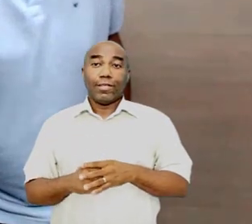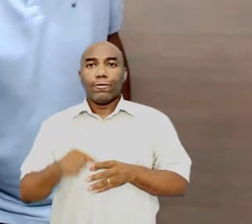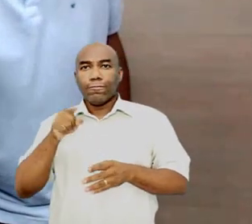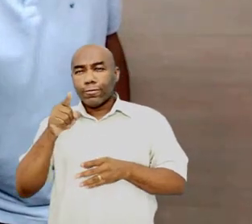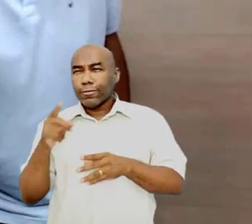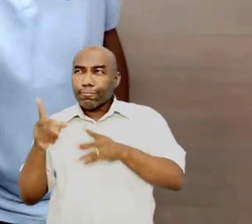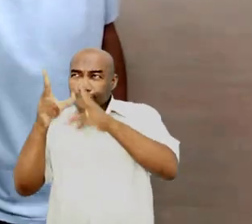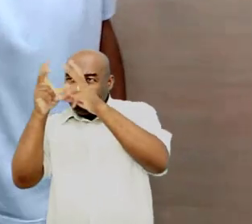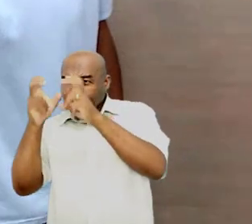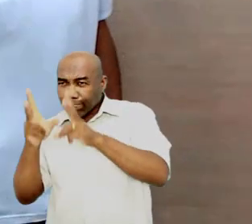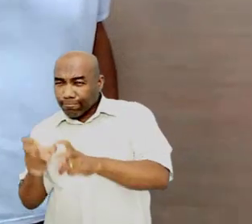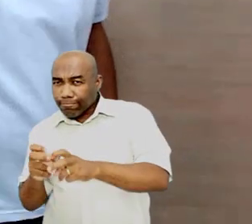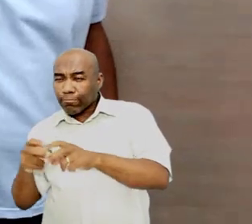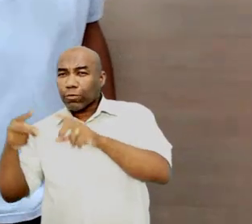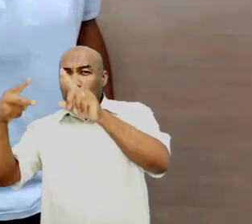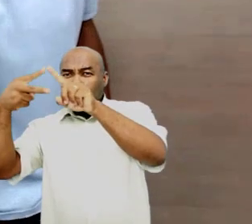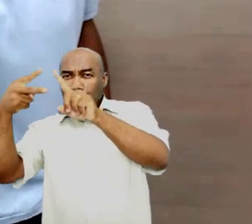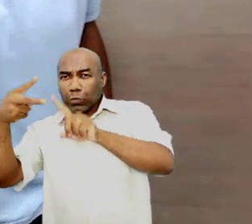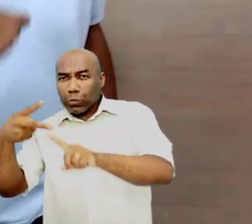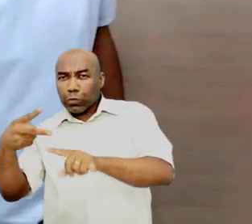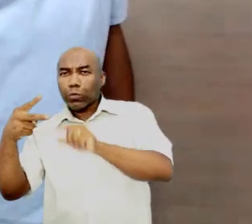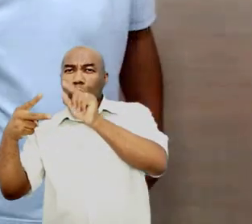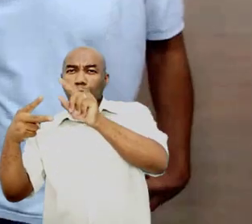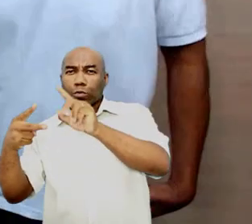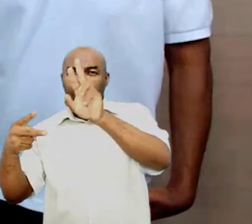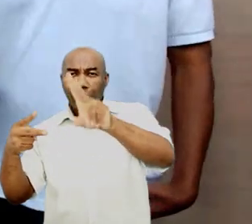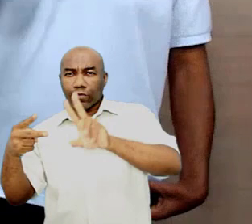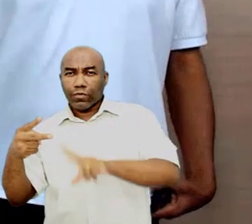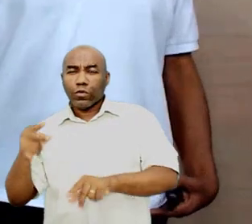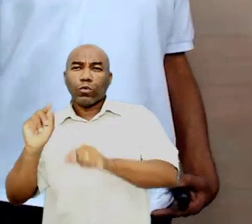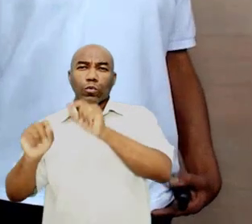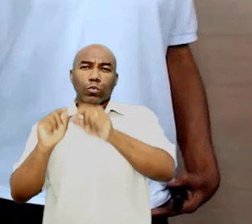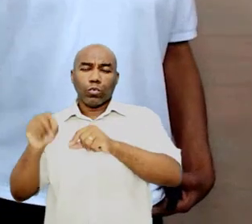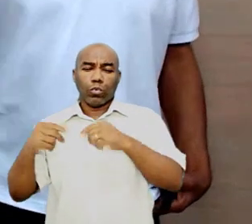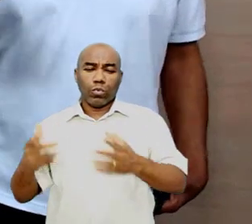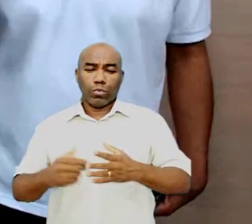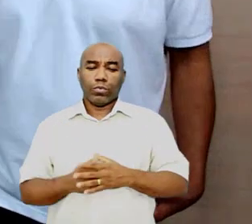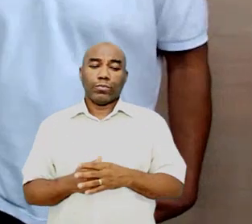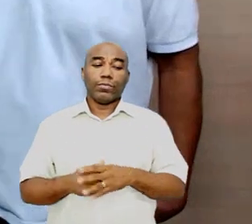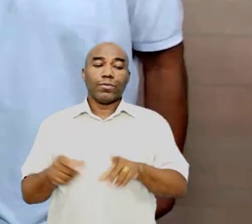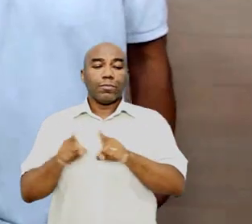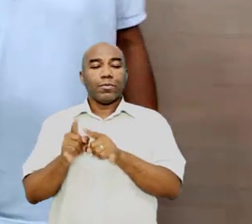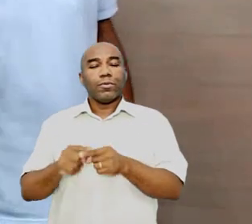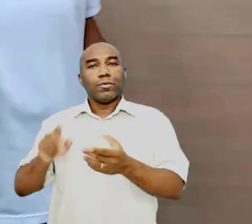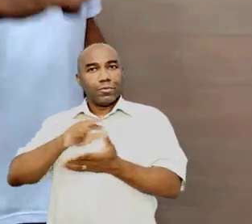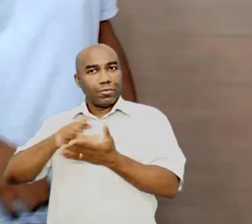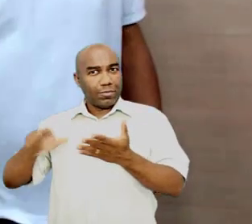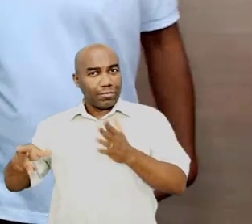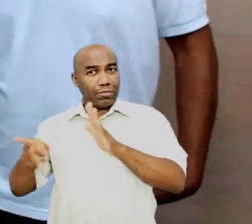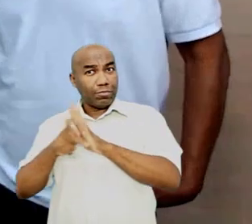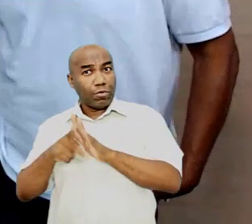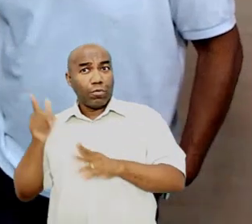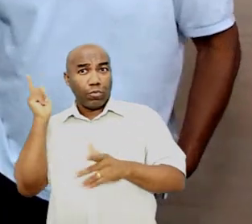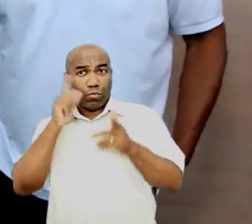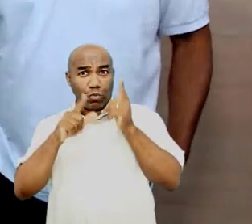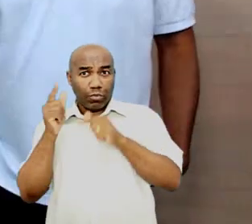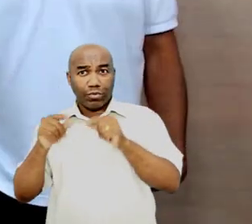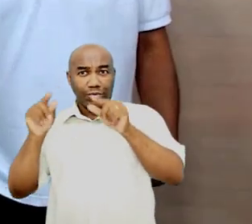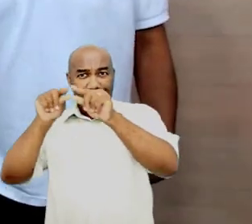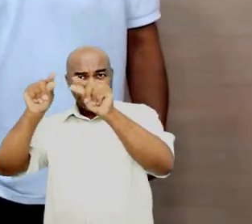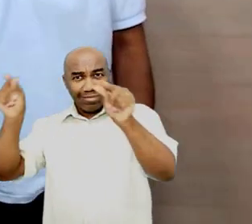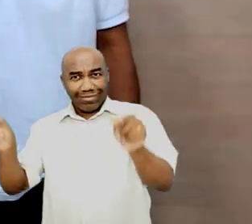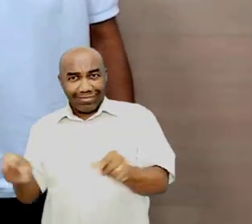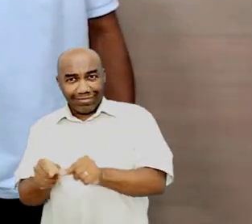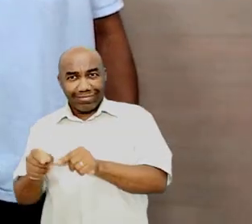Dentro dessa cápsula ele tem o capsídeo. E dentro do capsídeo ele vai ter o quê? O DNA e